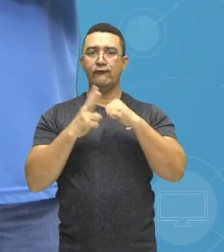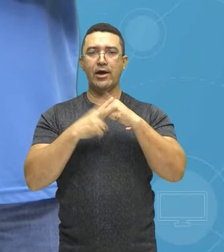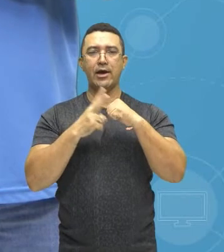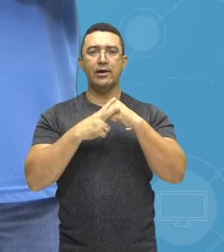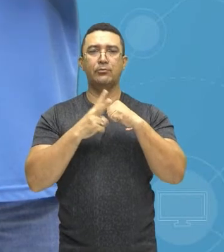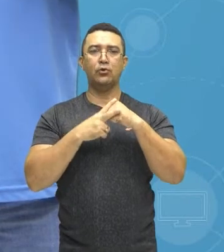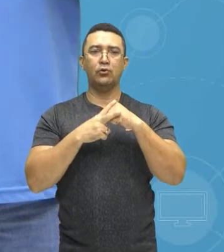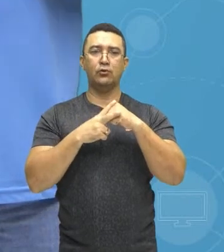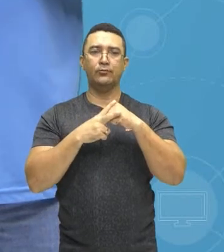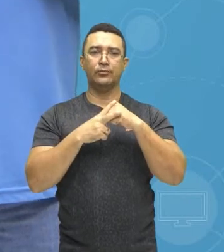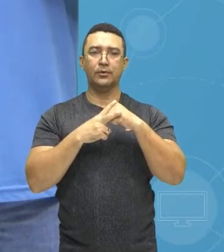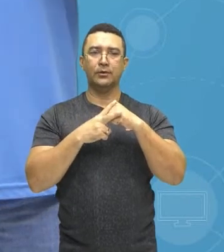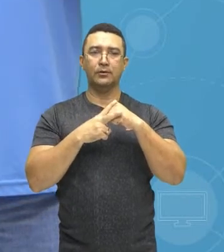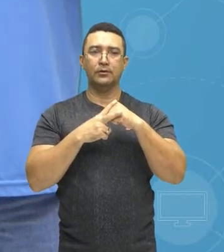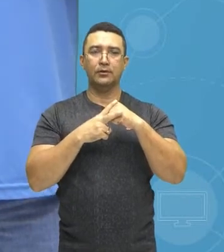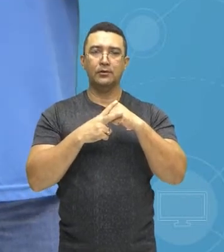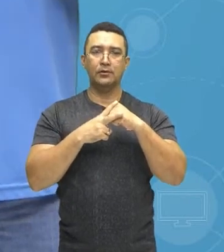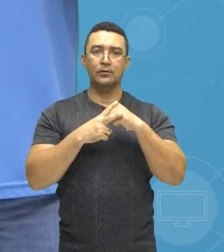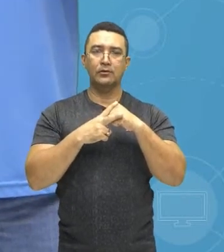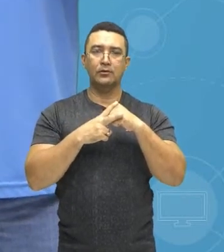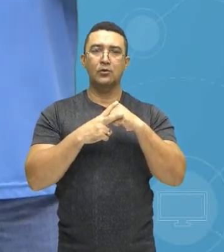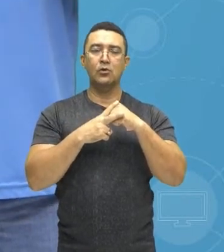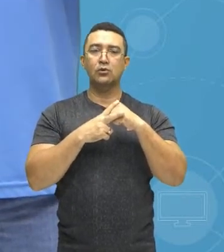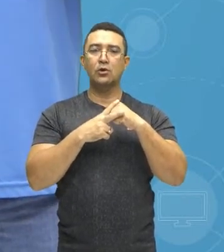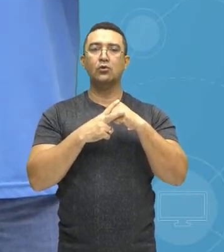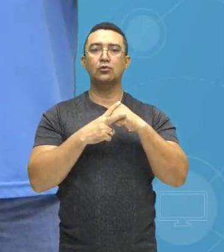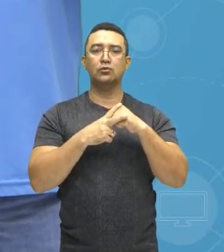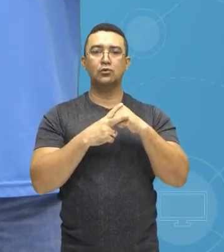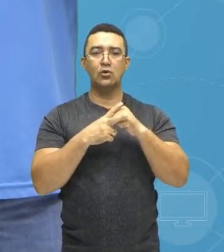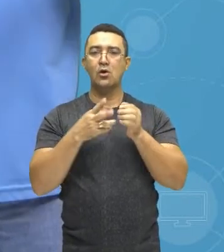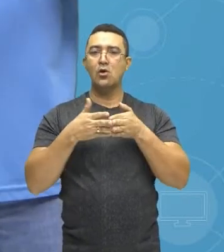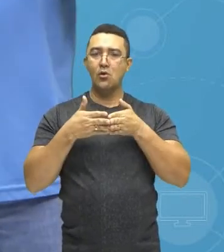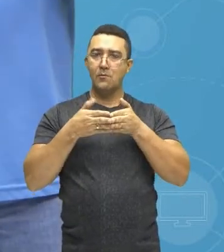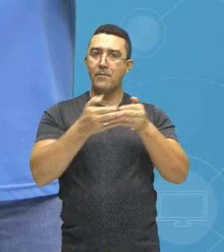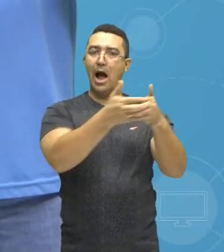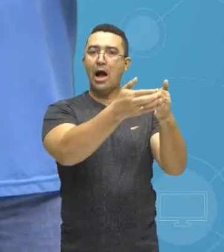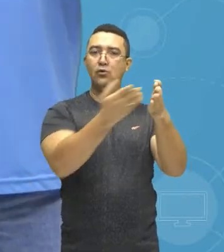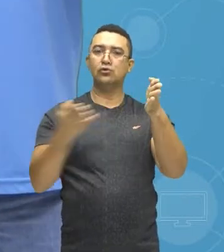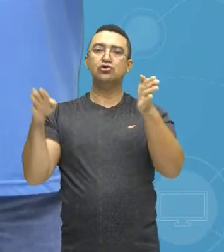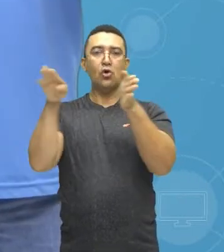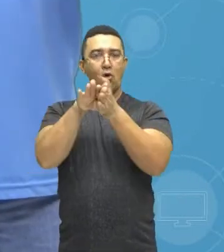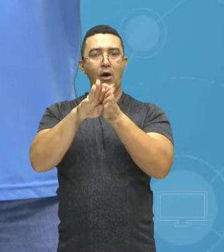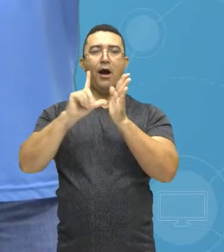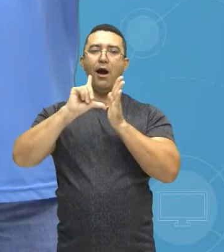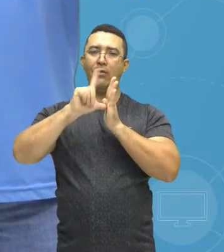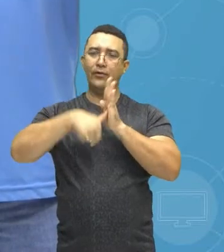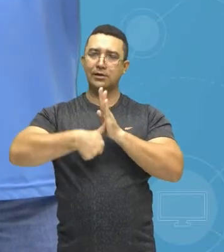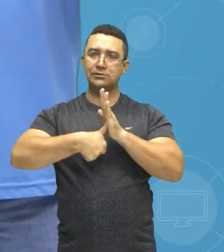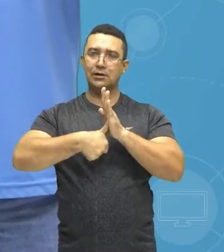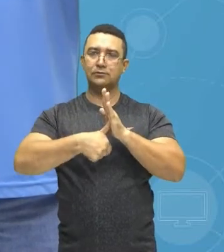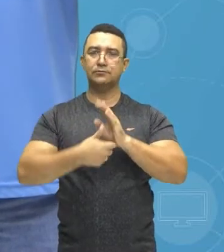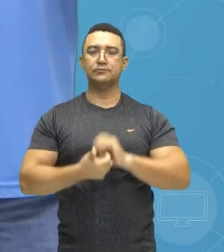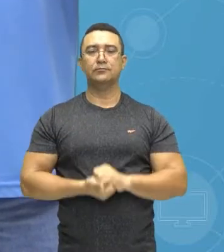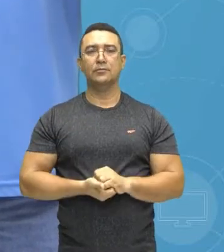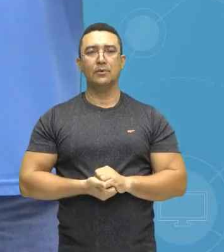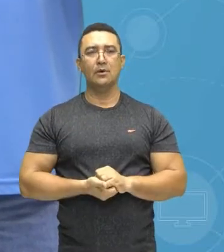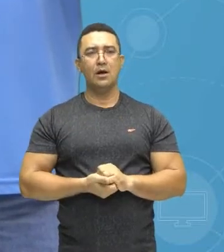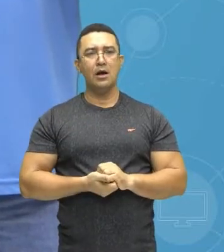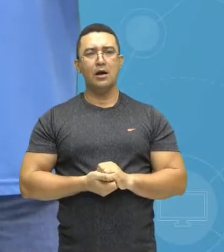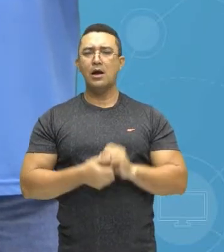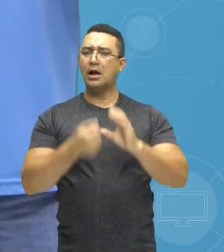O verbo não, quem chegou atrasado foi o motor. O motor chegou atrasado. O motor, característica do